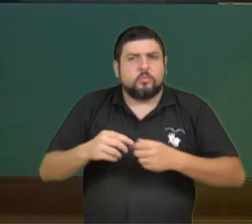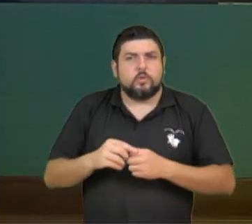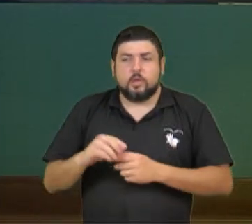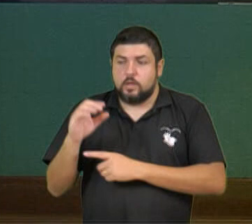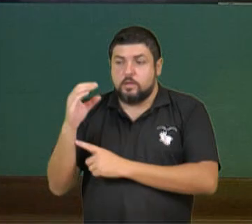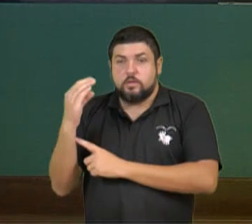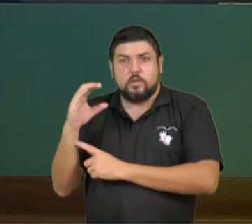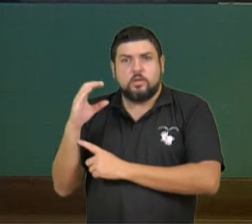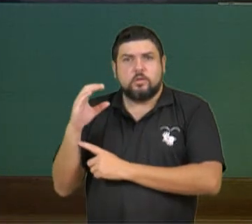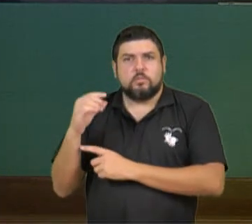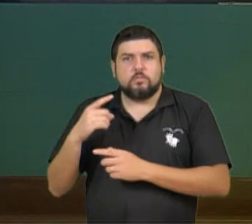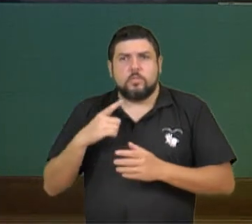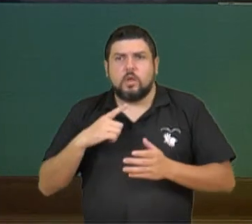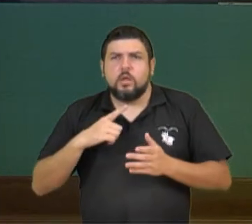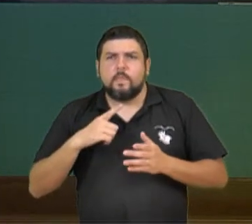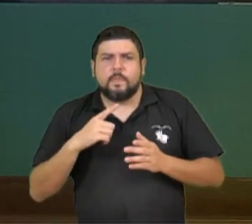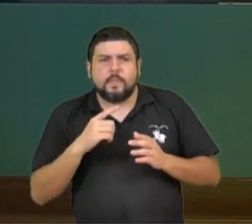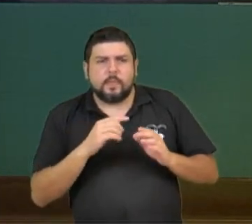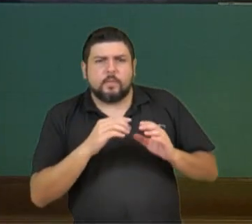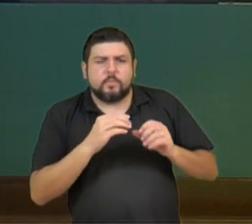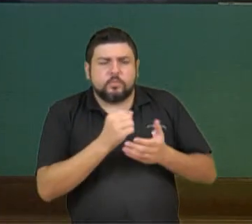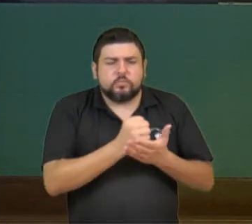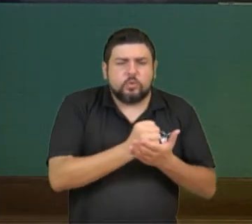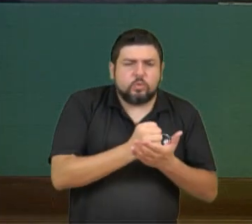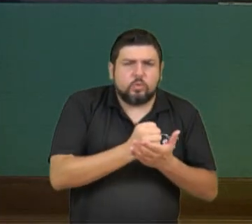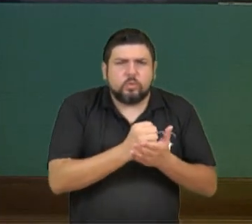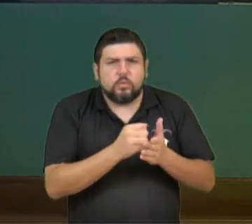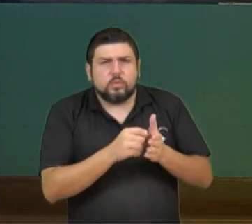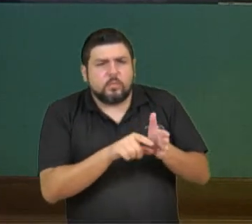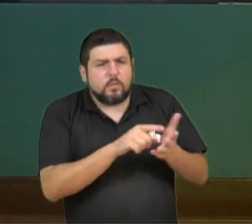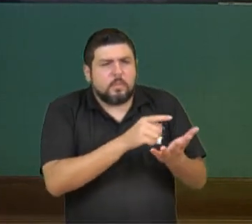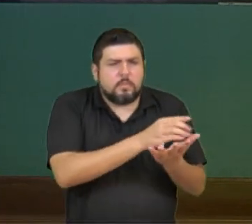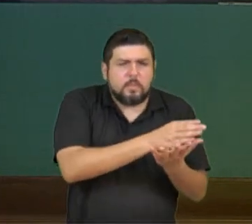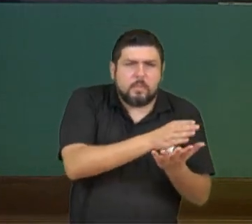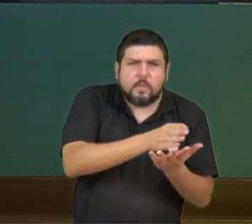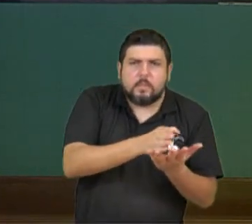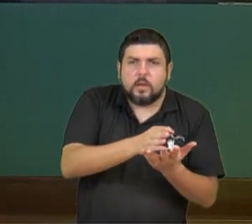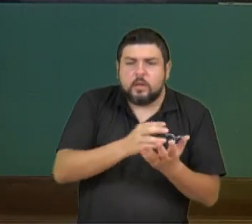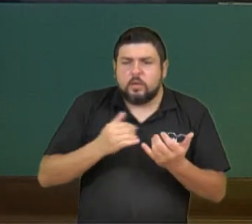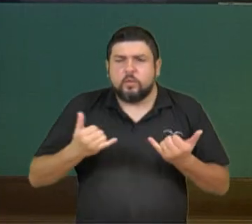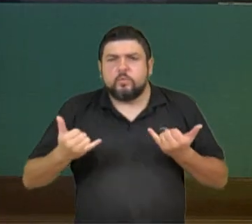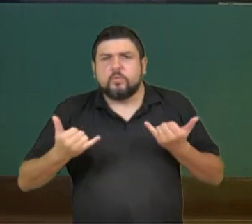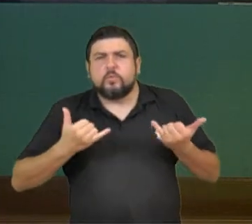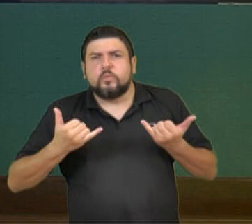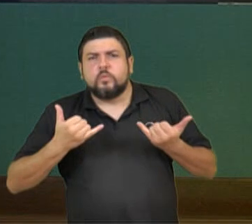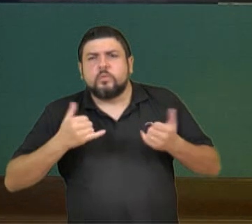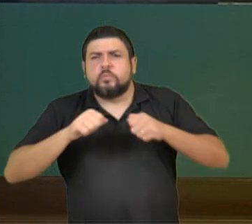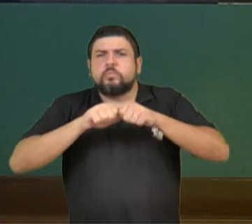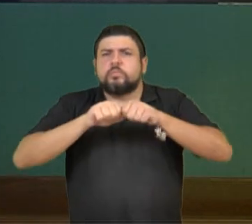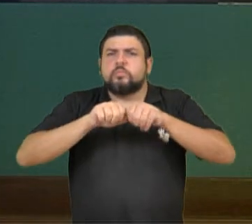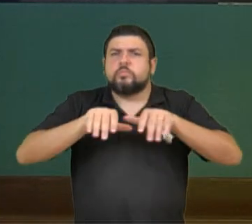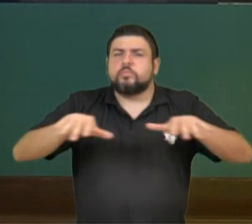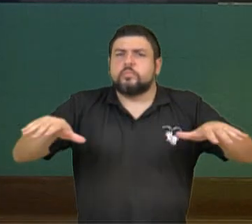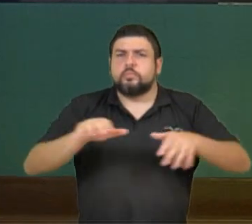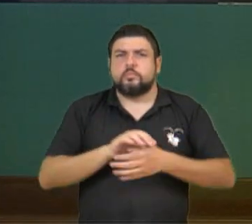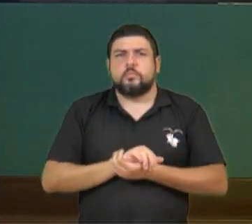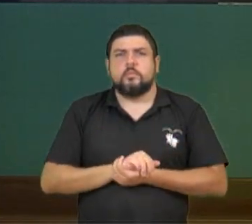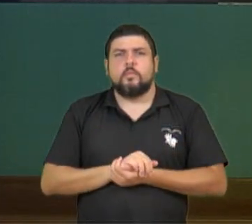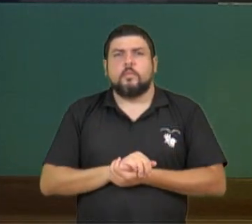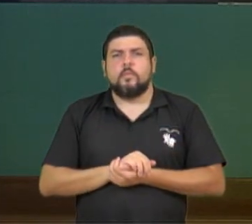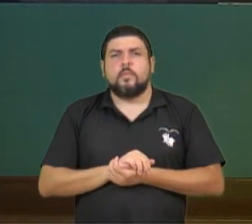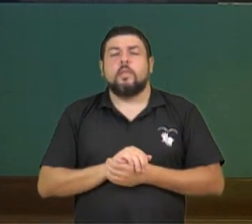em que se faz uma informação. É por isso o nome técnico, científico e informacional. Nisso nós